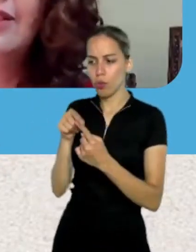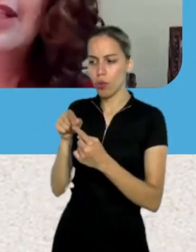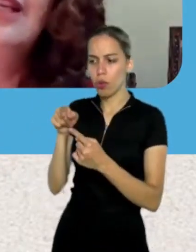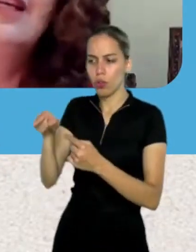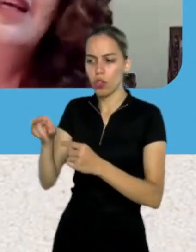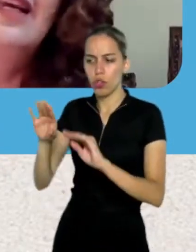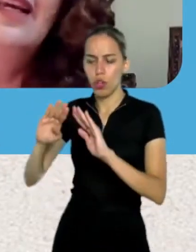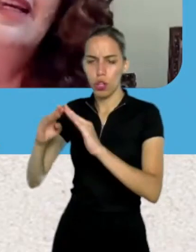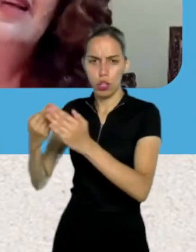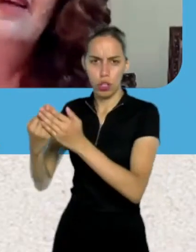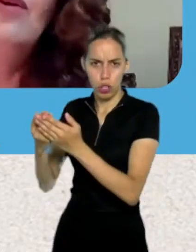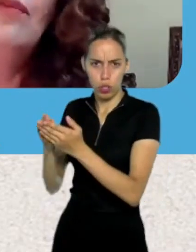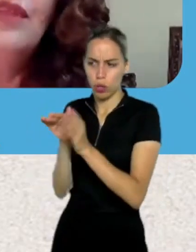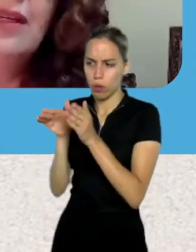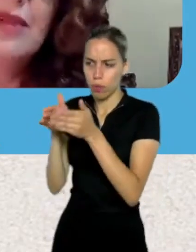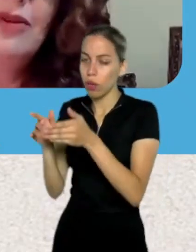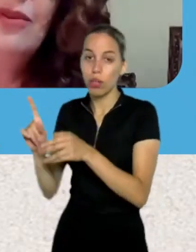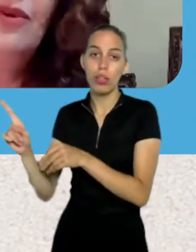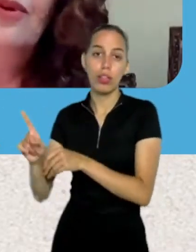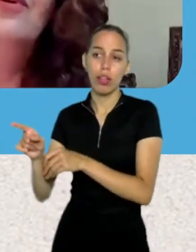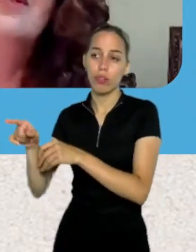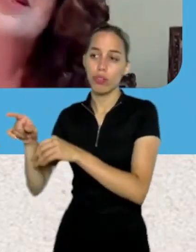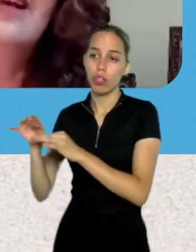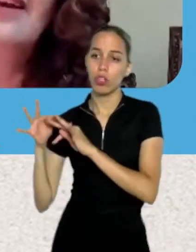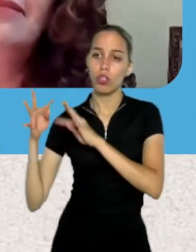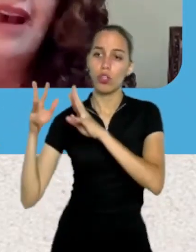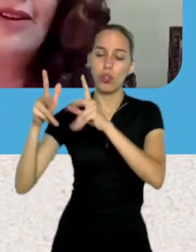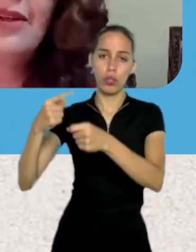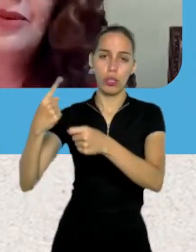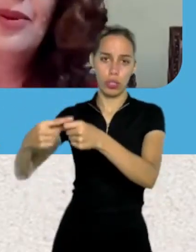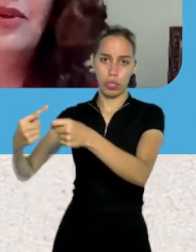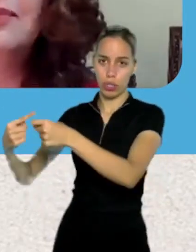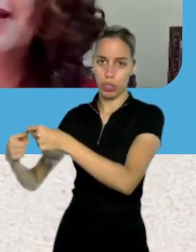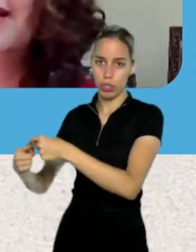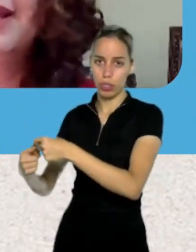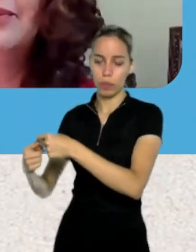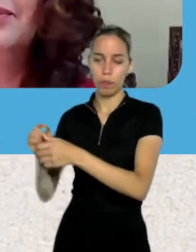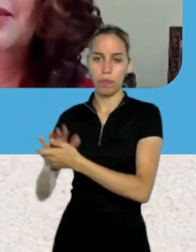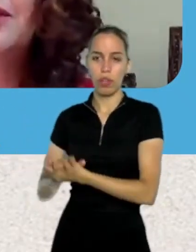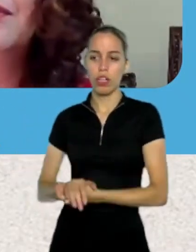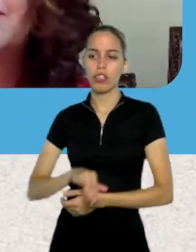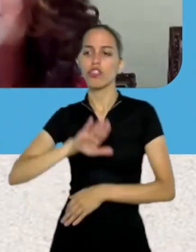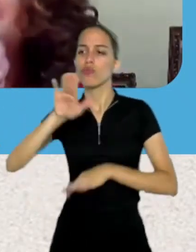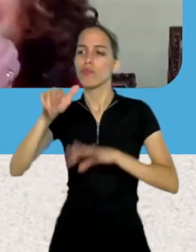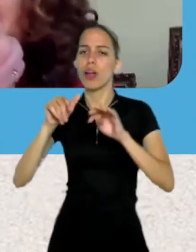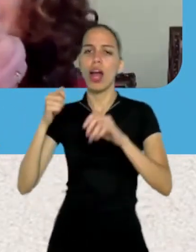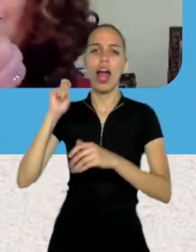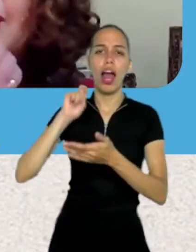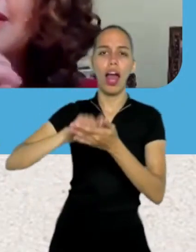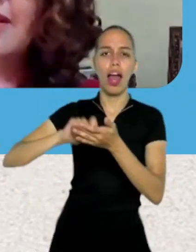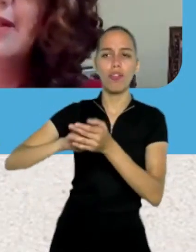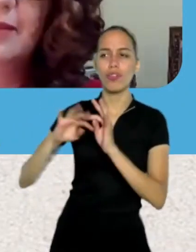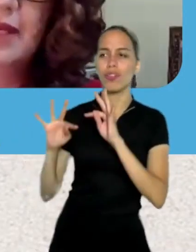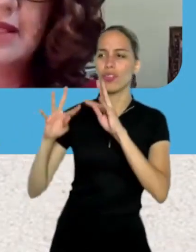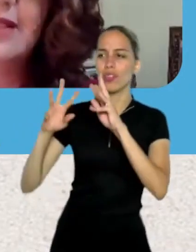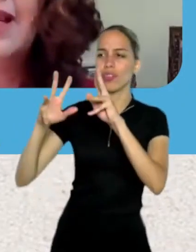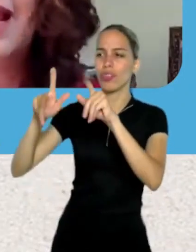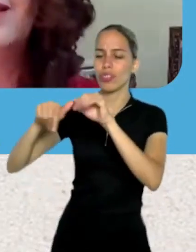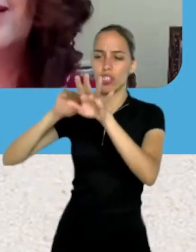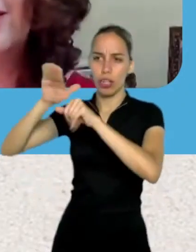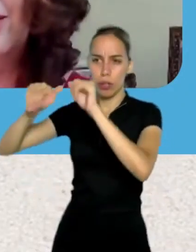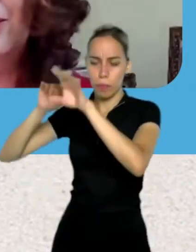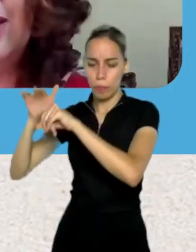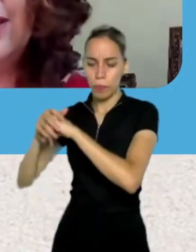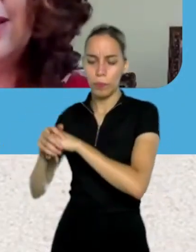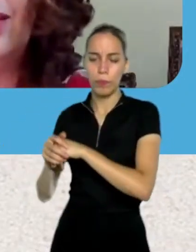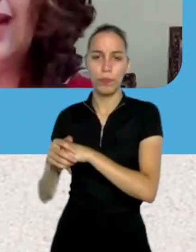cidade e convidamos autores, né? Vários autores passaram. Nós fizemos 3 edições